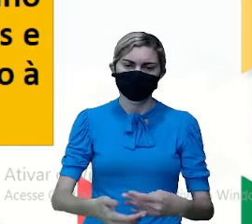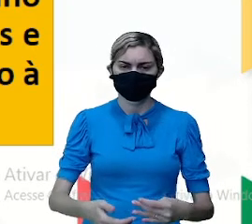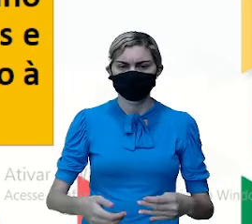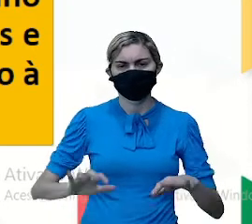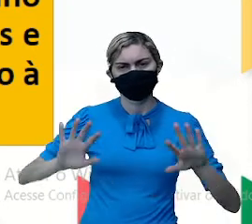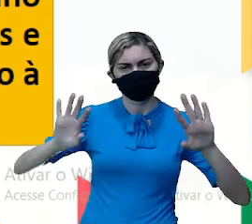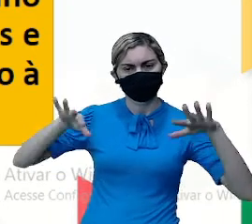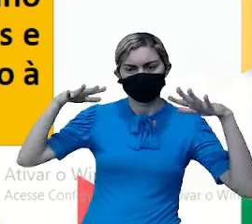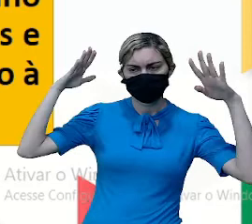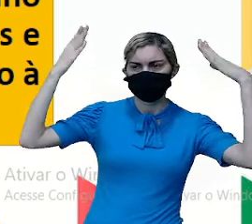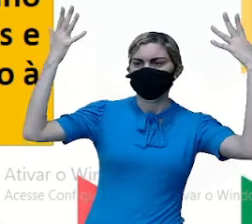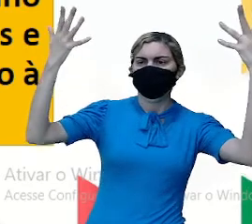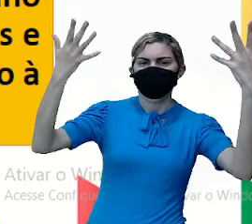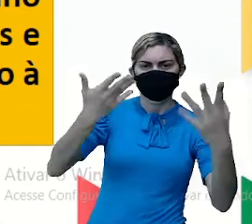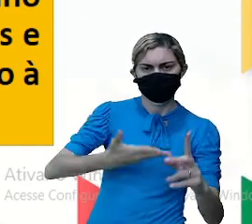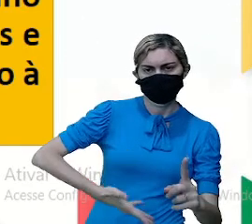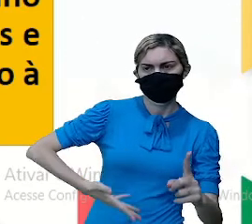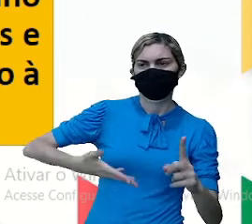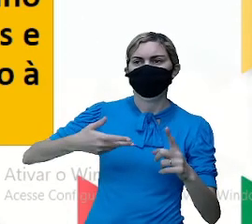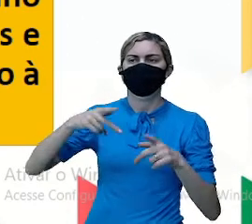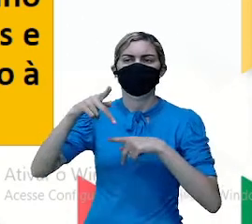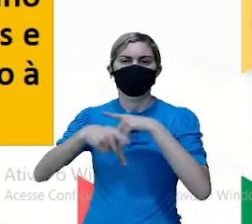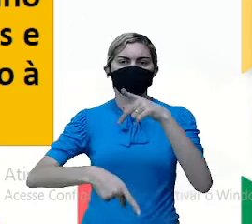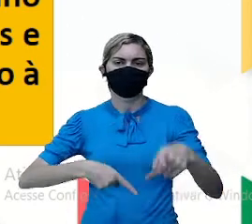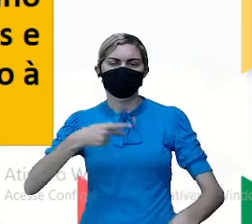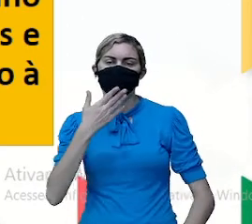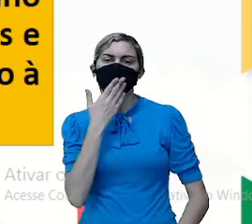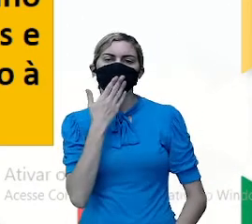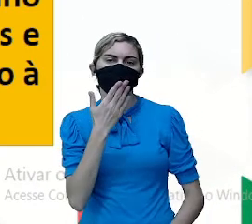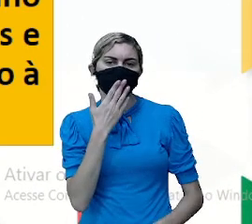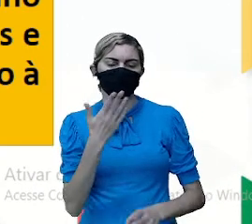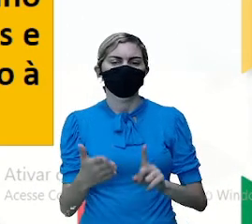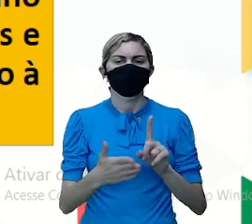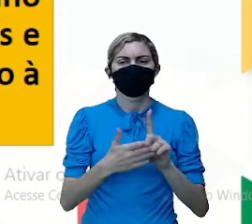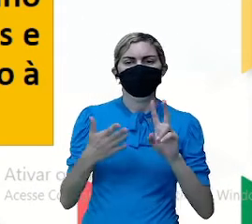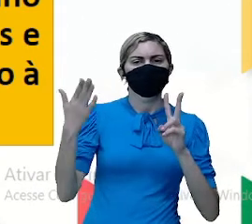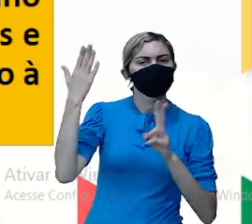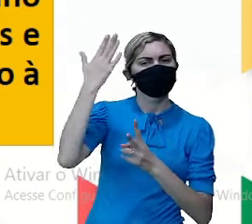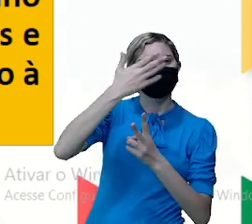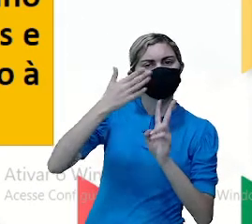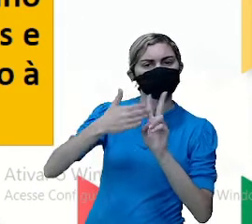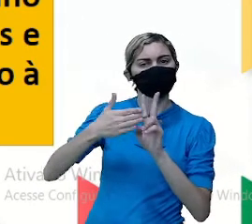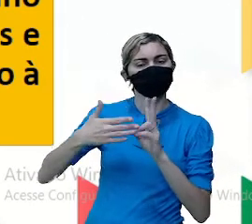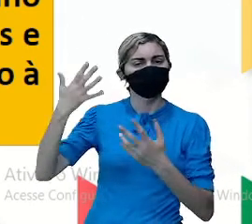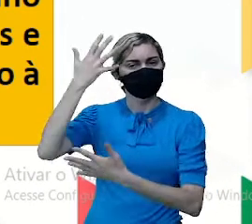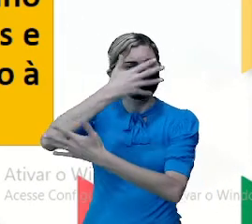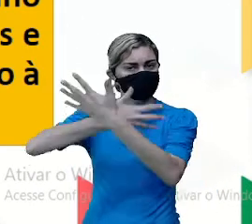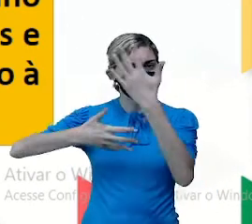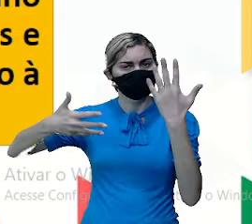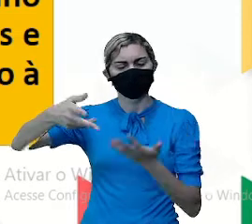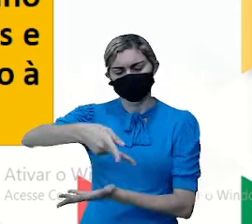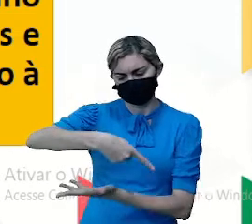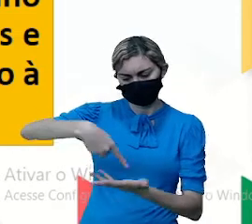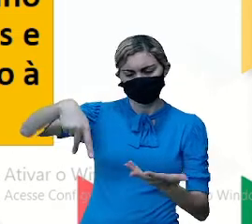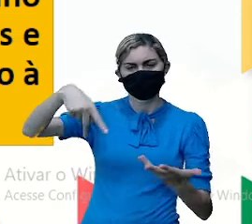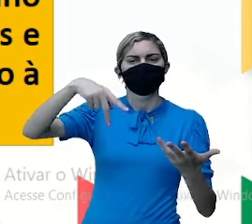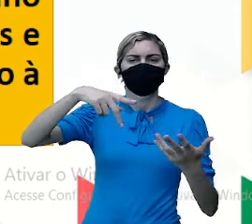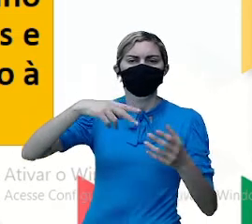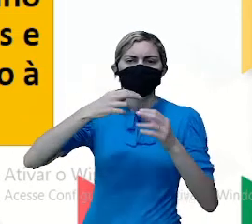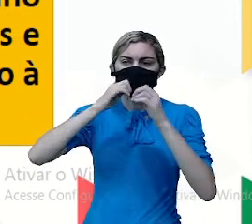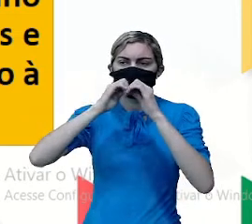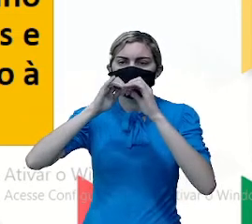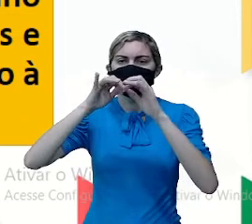rituais ligados à população indígena, por meio de cantos, danças, infusões, cachimbos